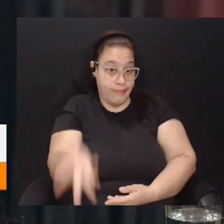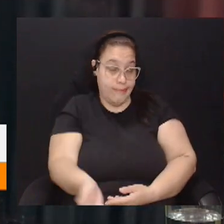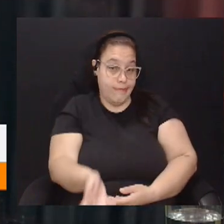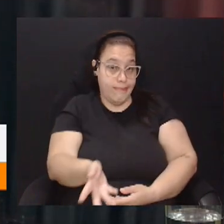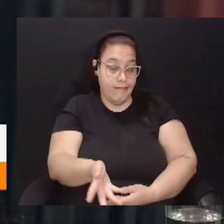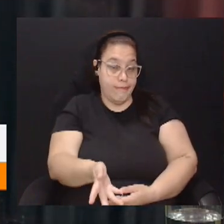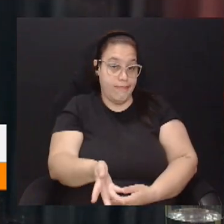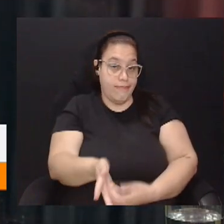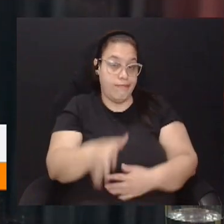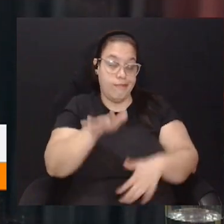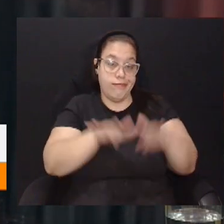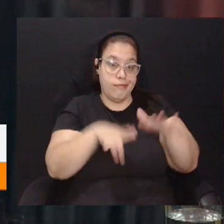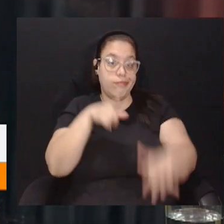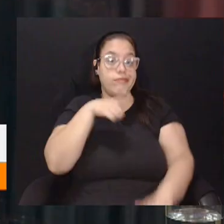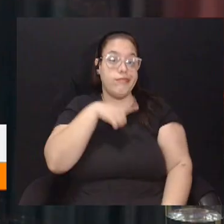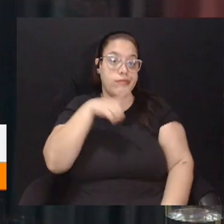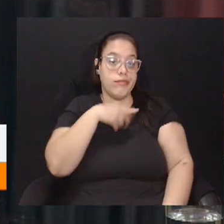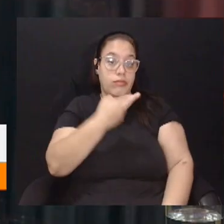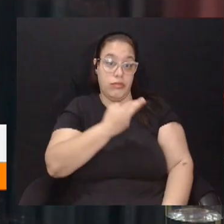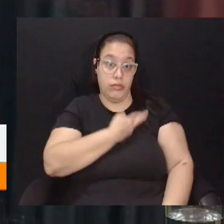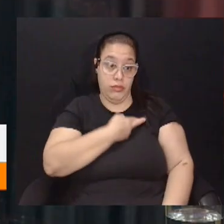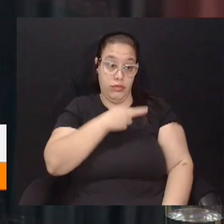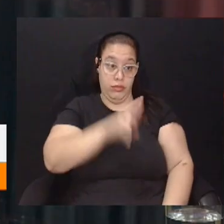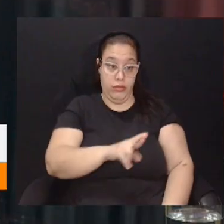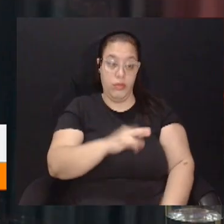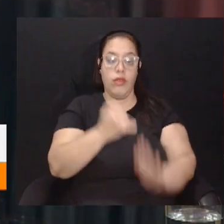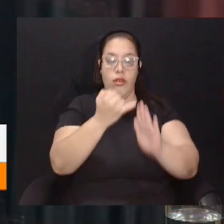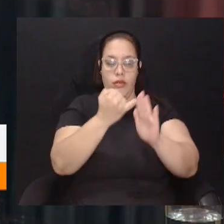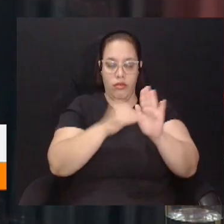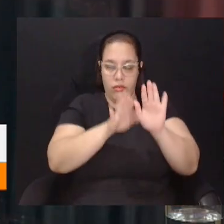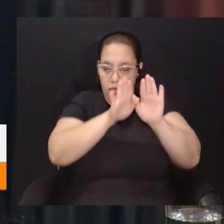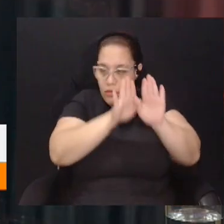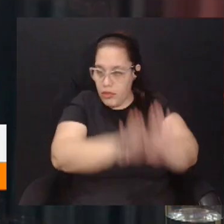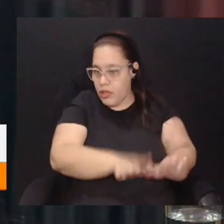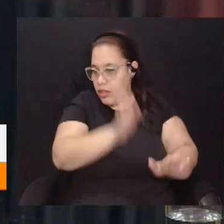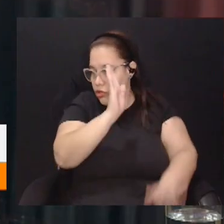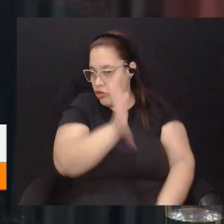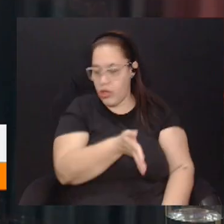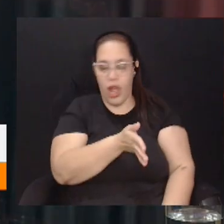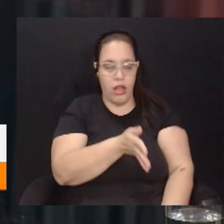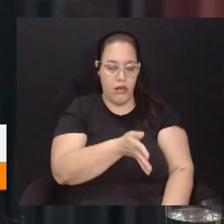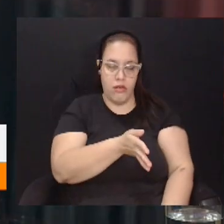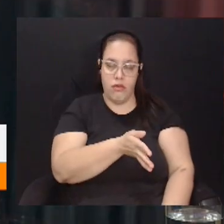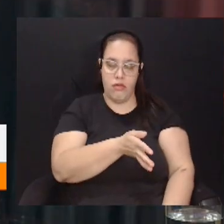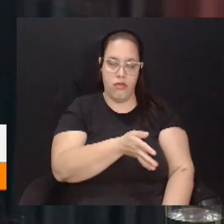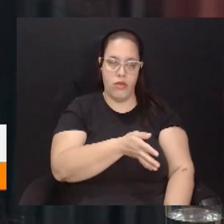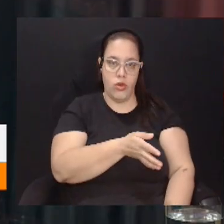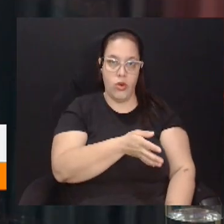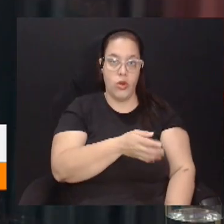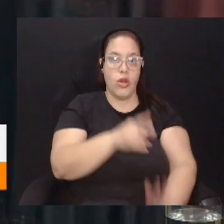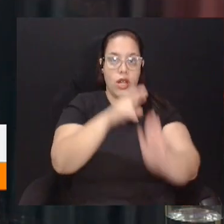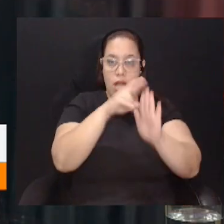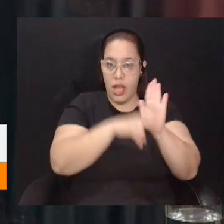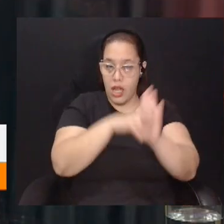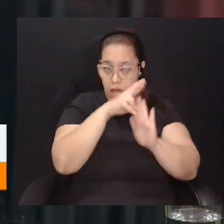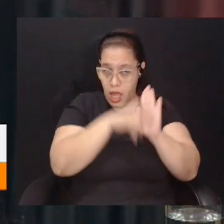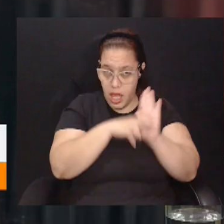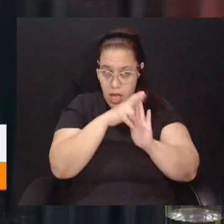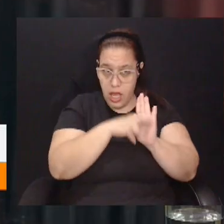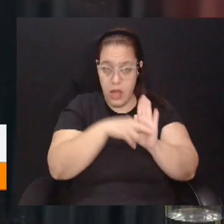termos religiões instituídas, que estabelecem normas, que estabelecem princípios, que